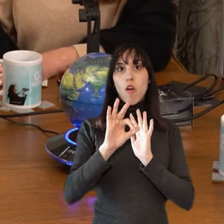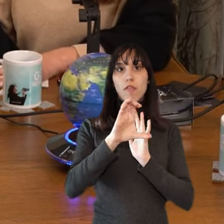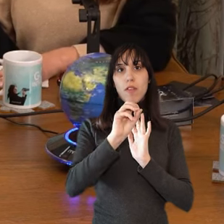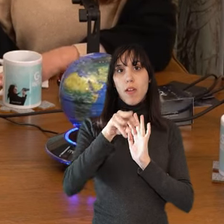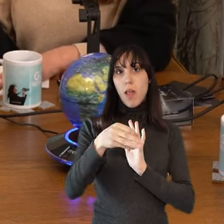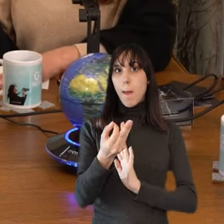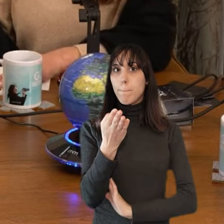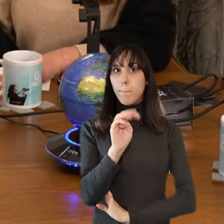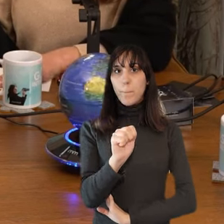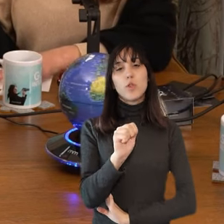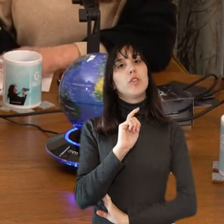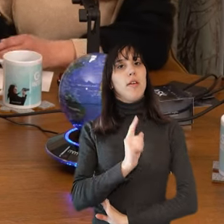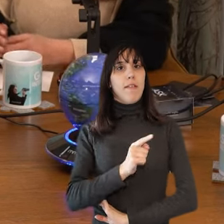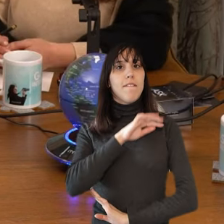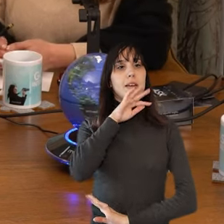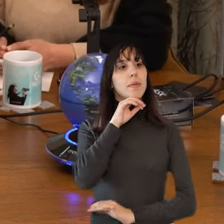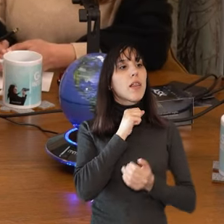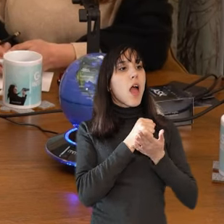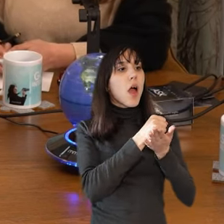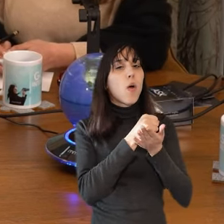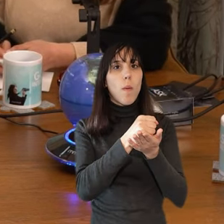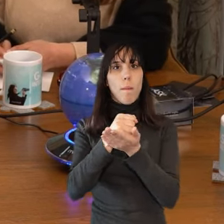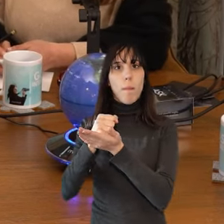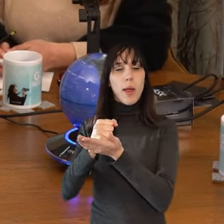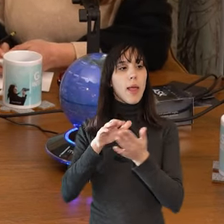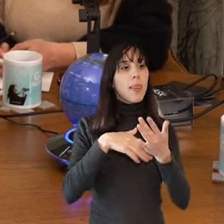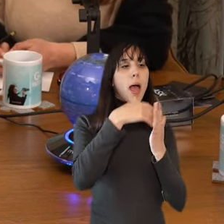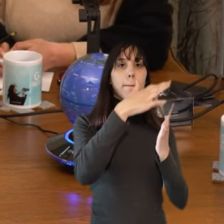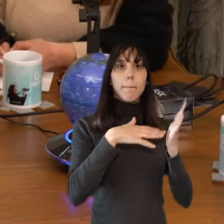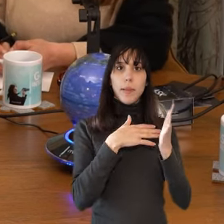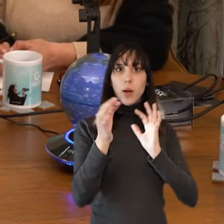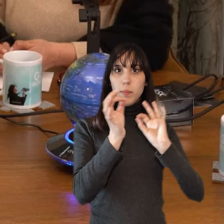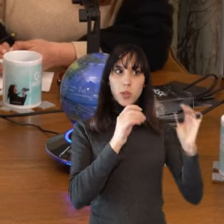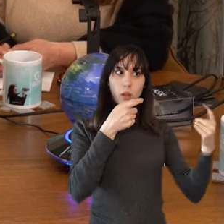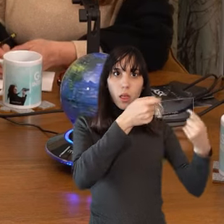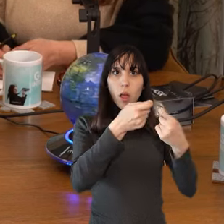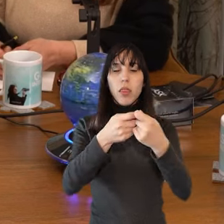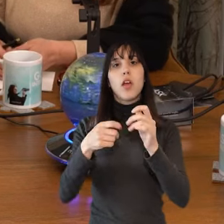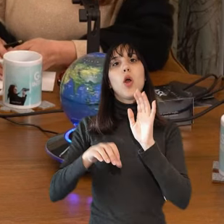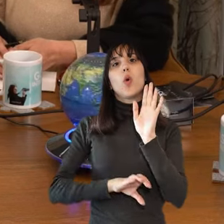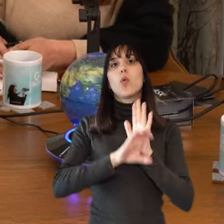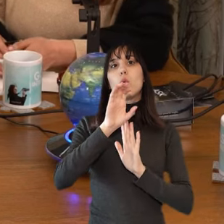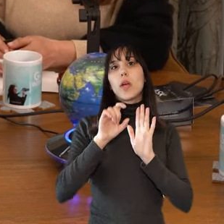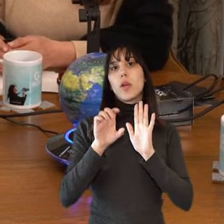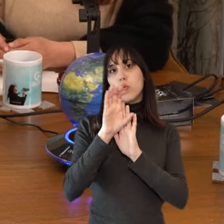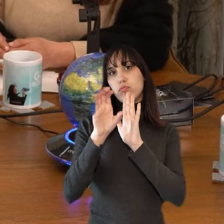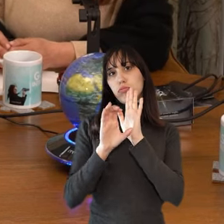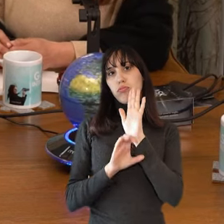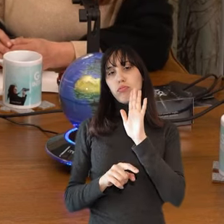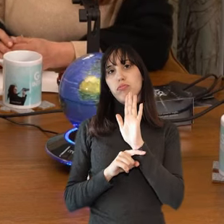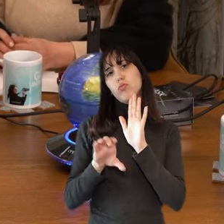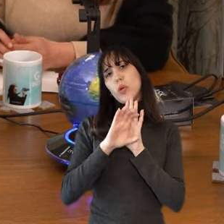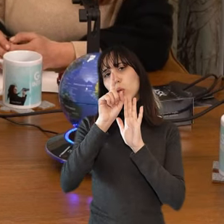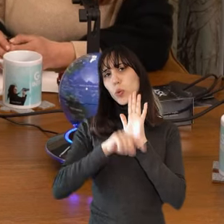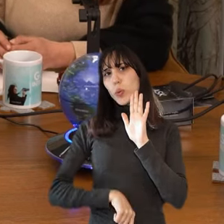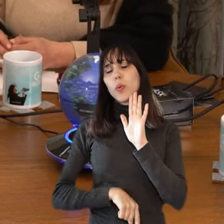acompanhamento destas famílias ajudando-os a criar planos personalizados o currículo é flexível e só por isso pelo